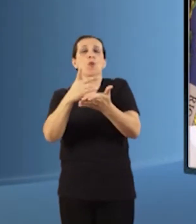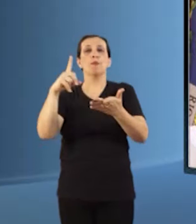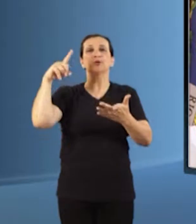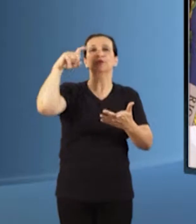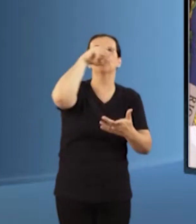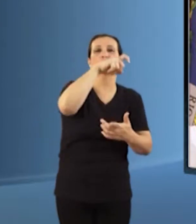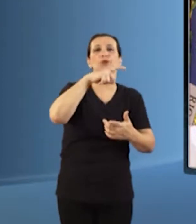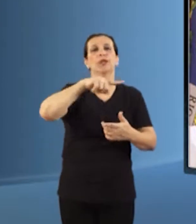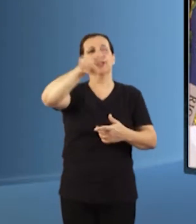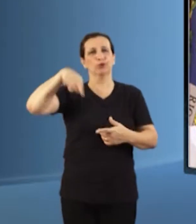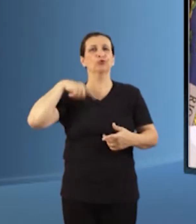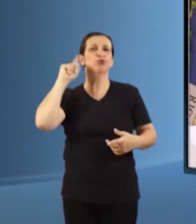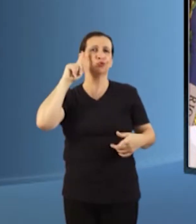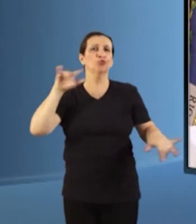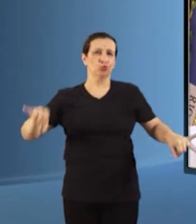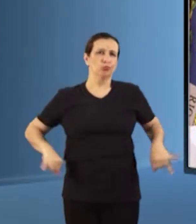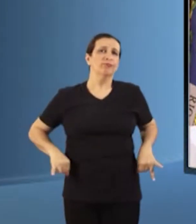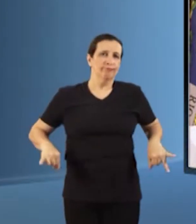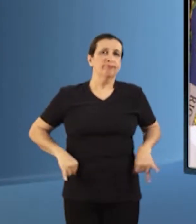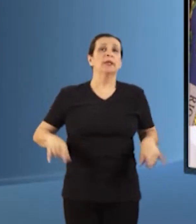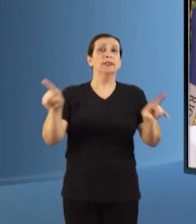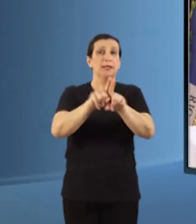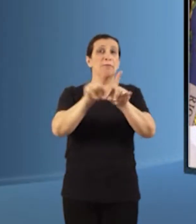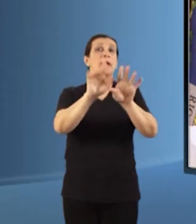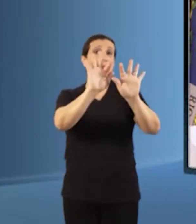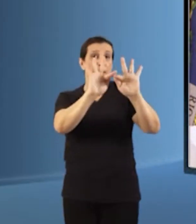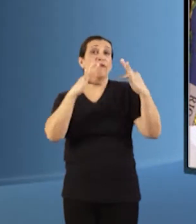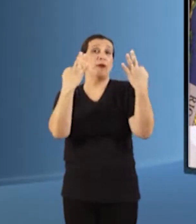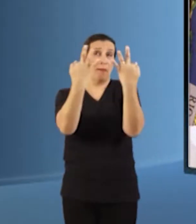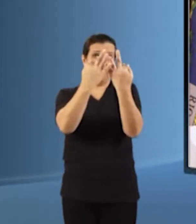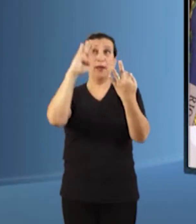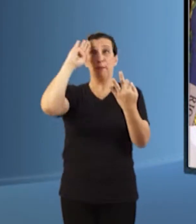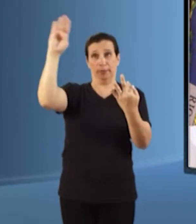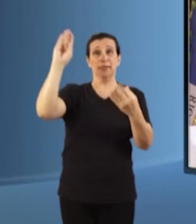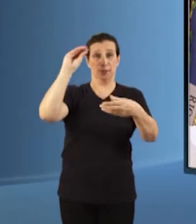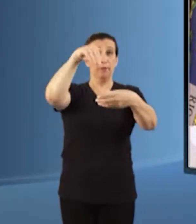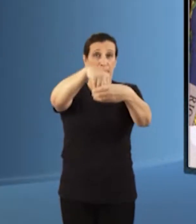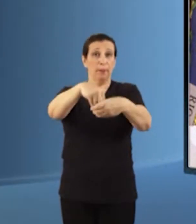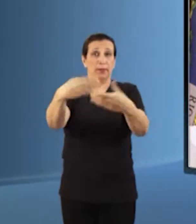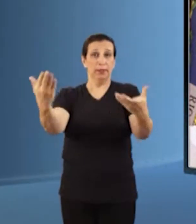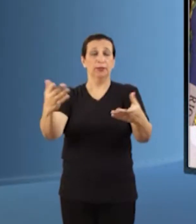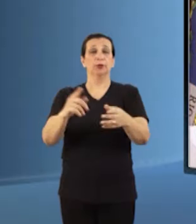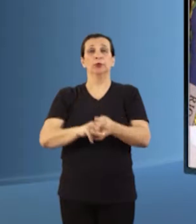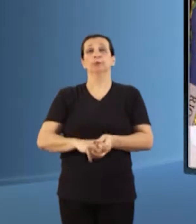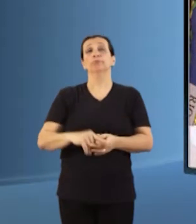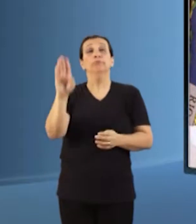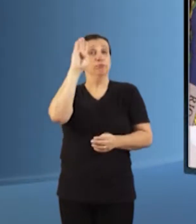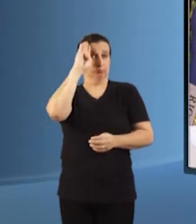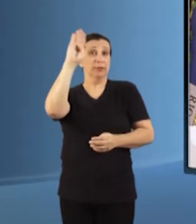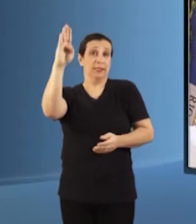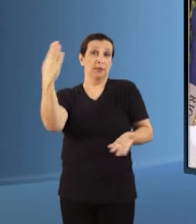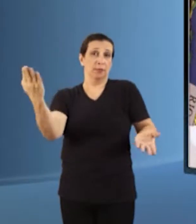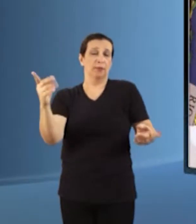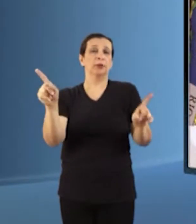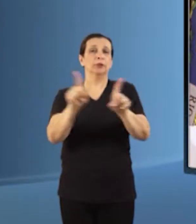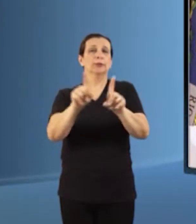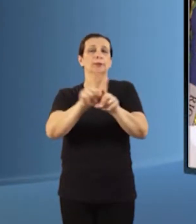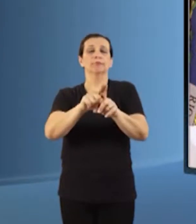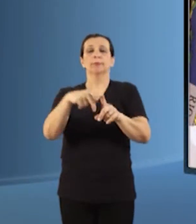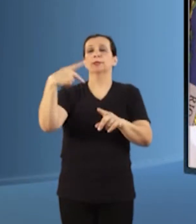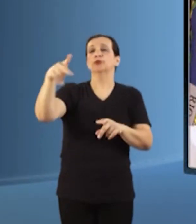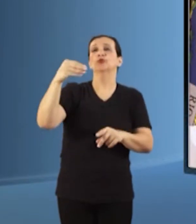algumas dificuldades que os surdos passam, até mesmo na família, né?